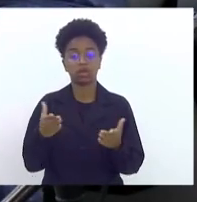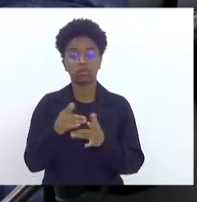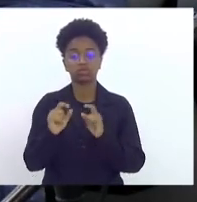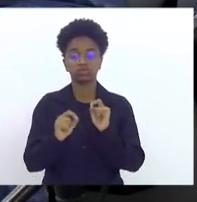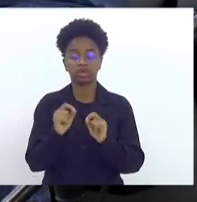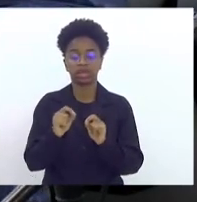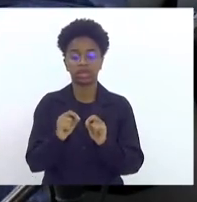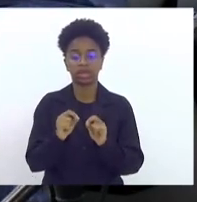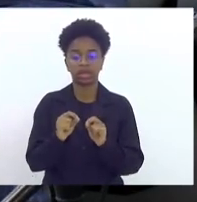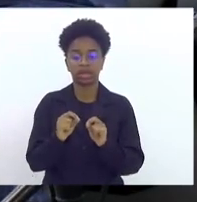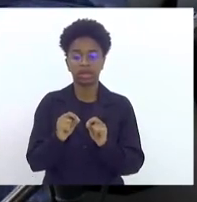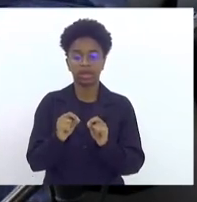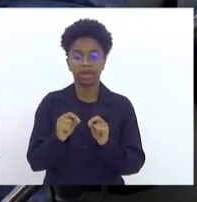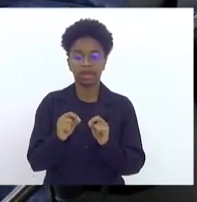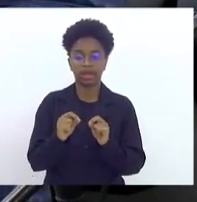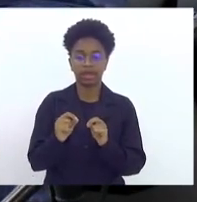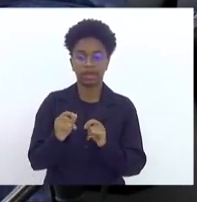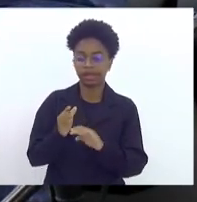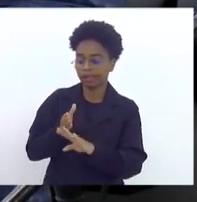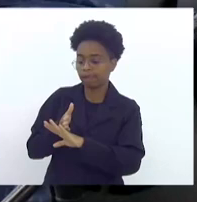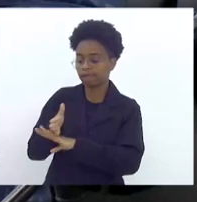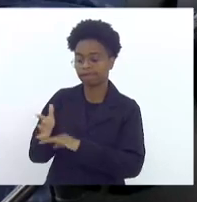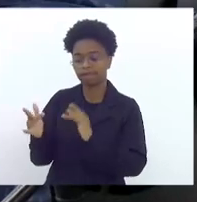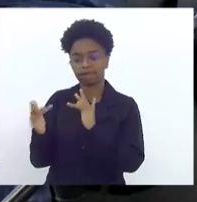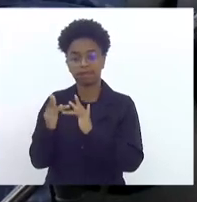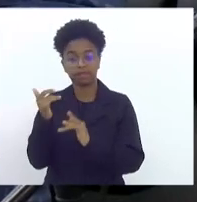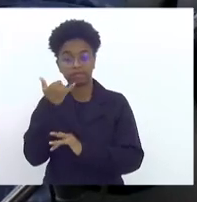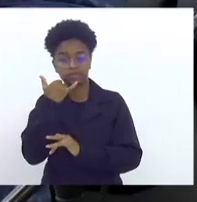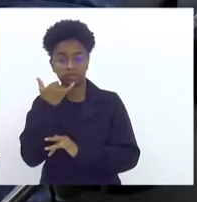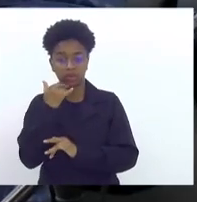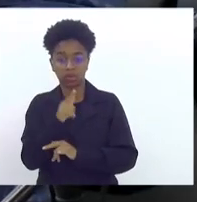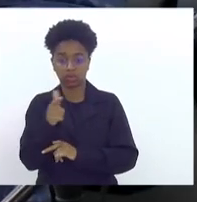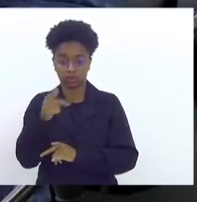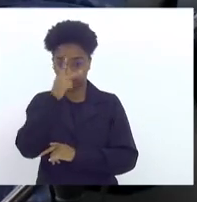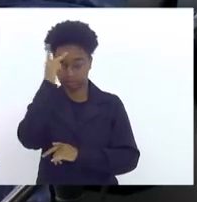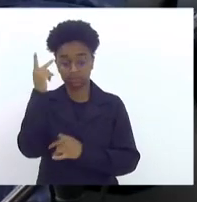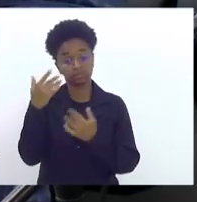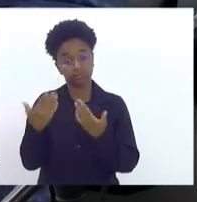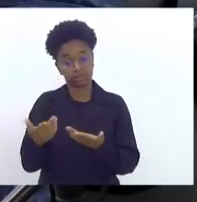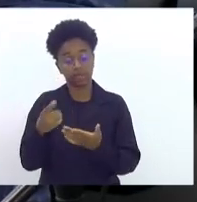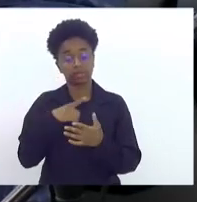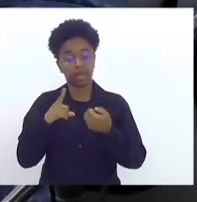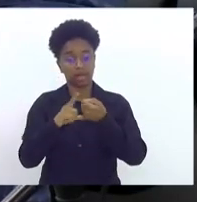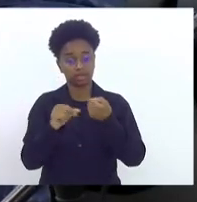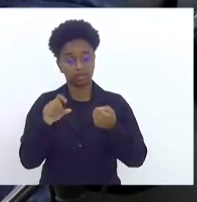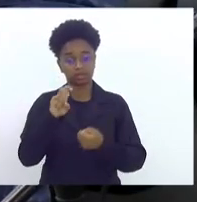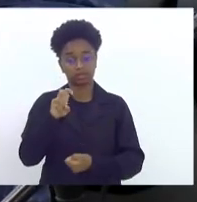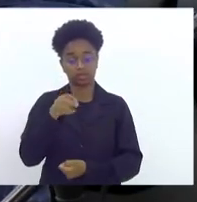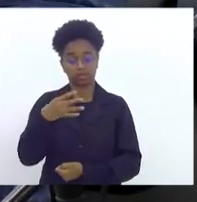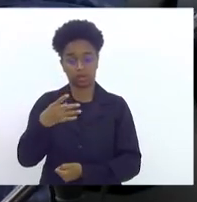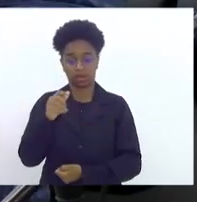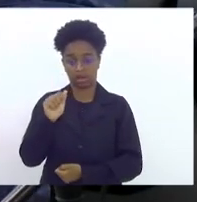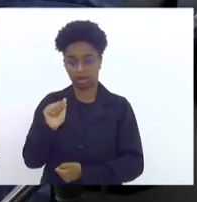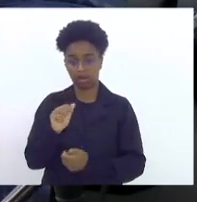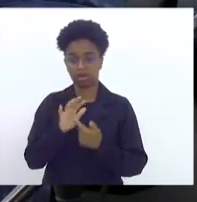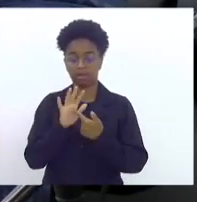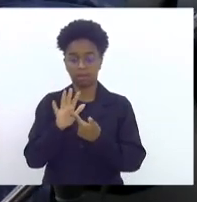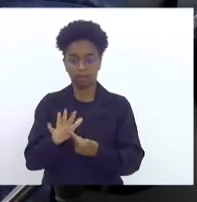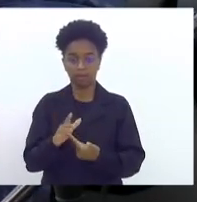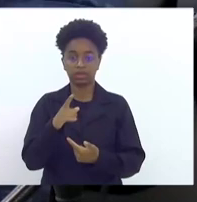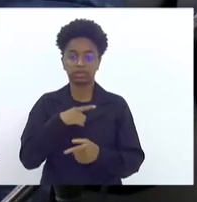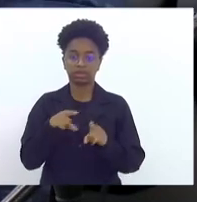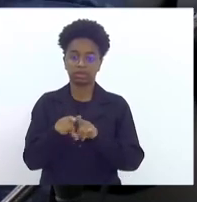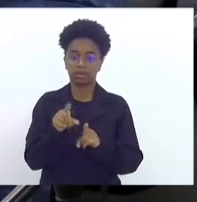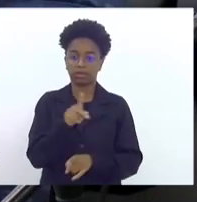154 a mas a invasão dispositivo eletrônico Carolina Dieckmann do artigo 154 a você invade de dispositivo eletrônica Leia professora